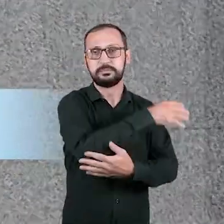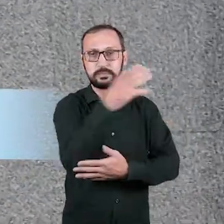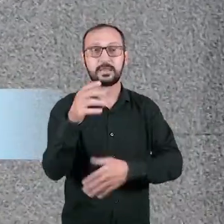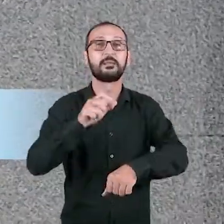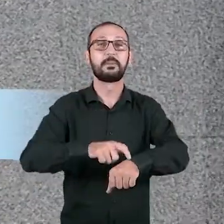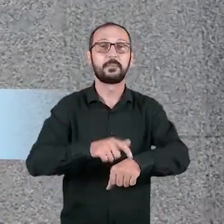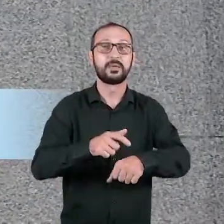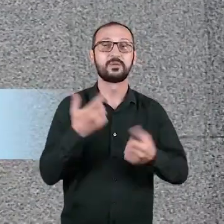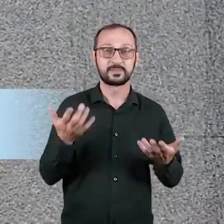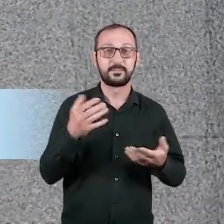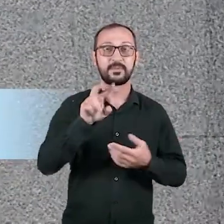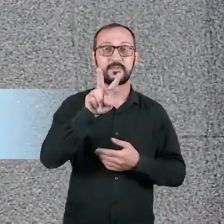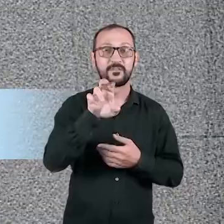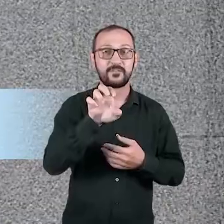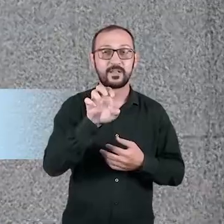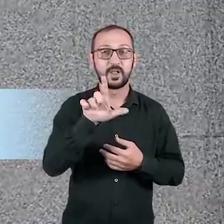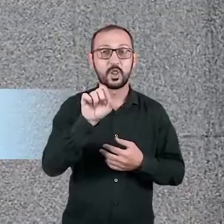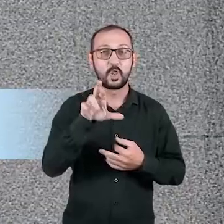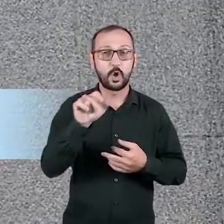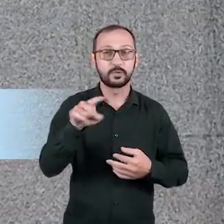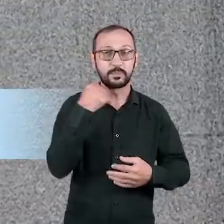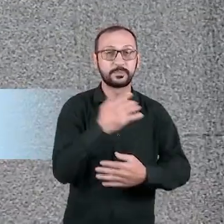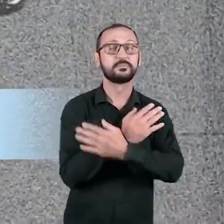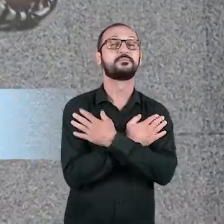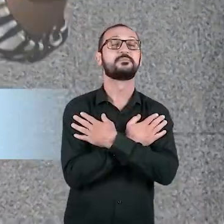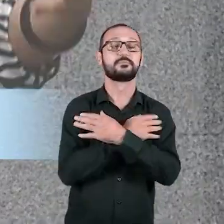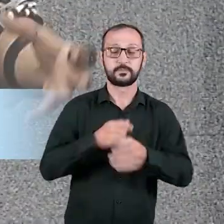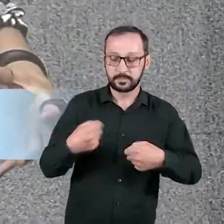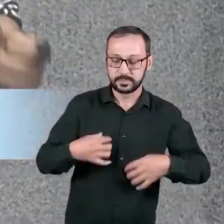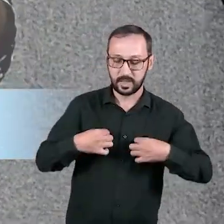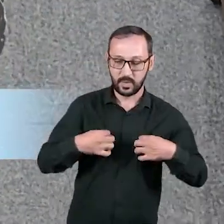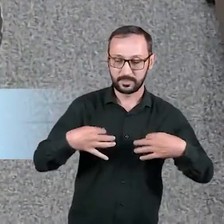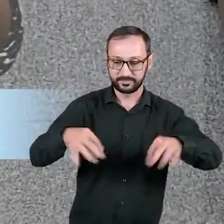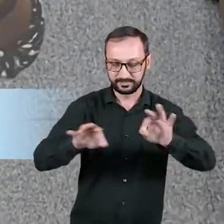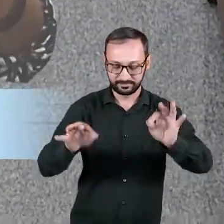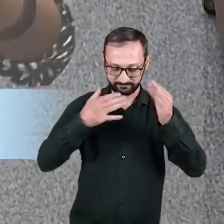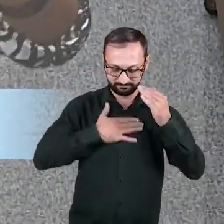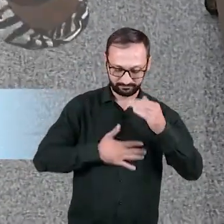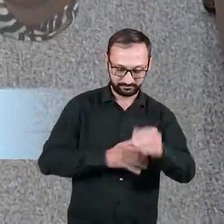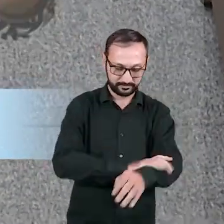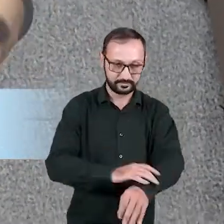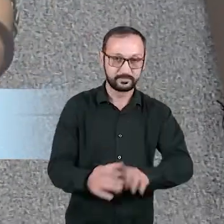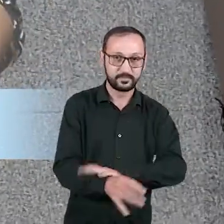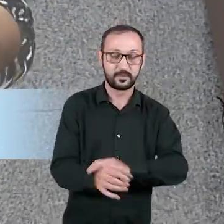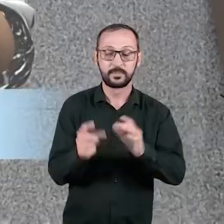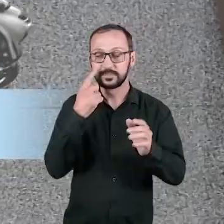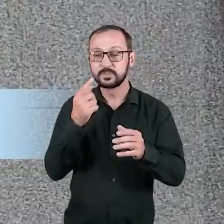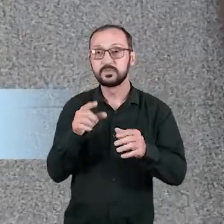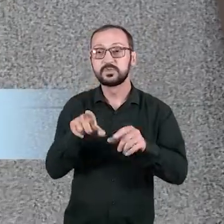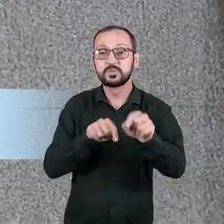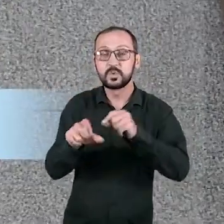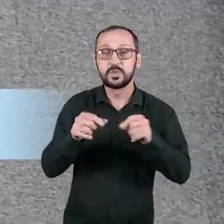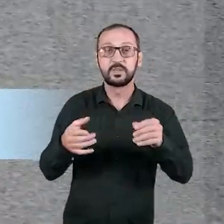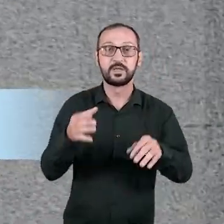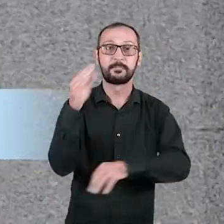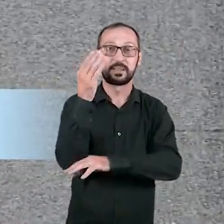ritual é necessário. Eu preciso separar a roupa, eu preciso encomendar o